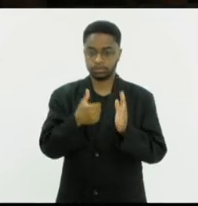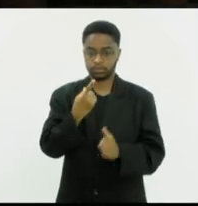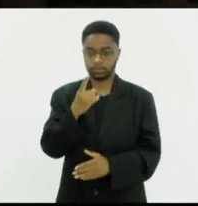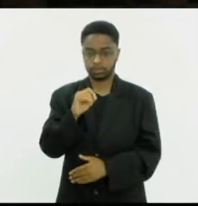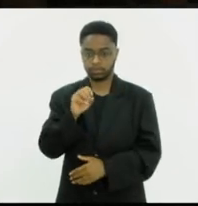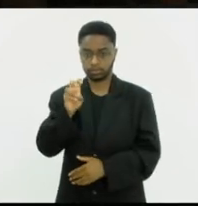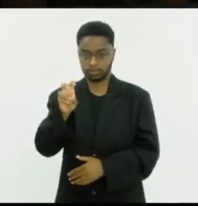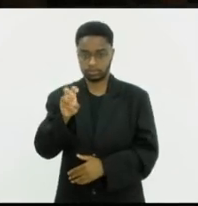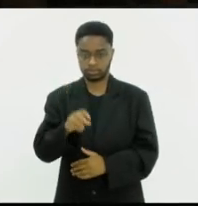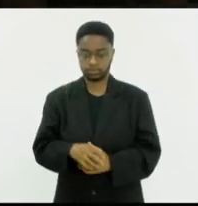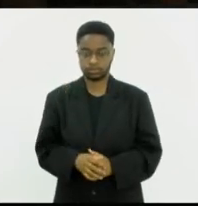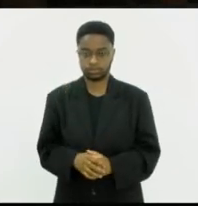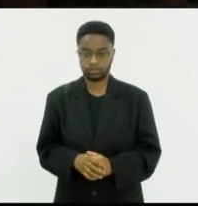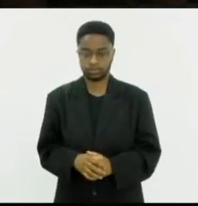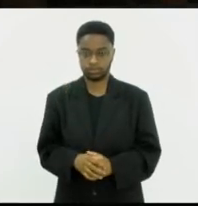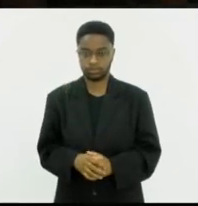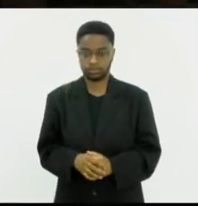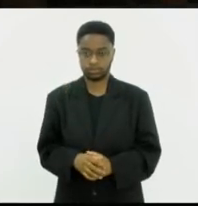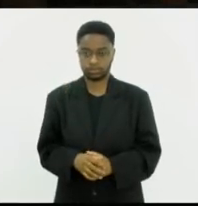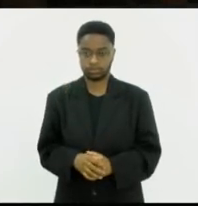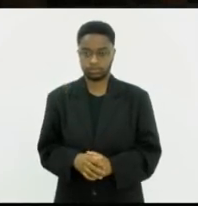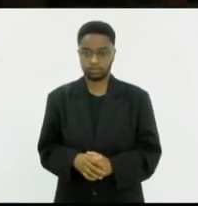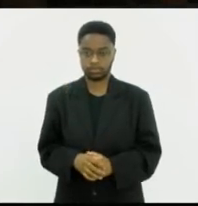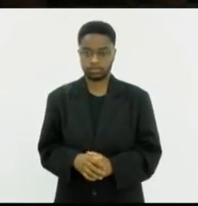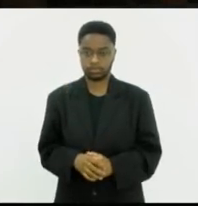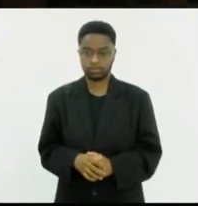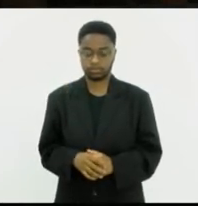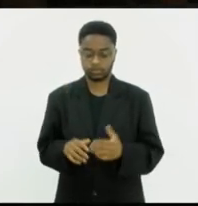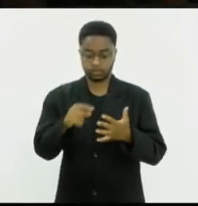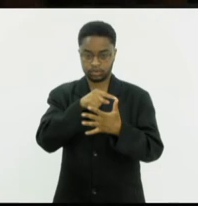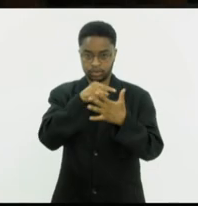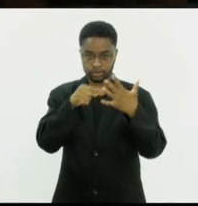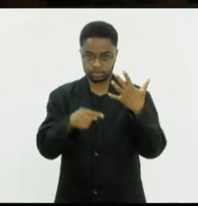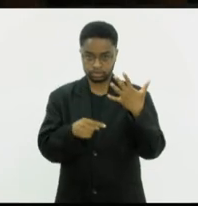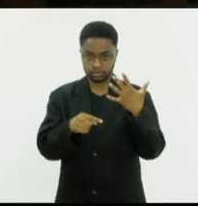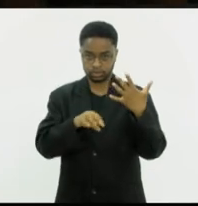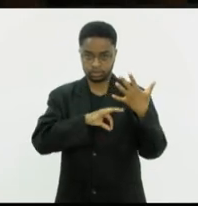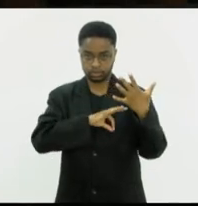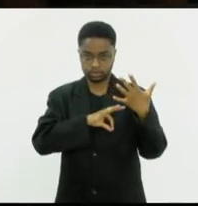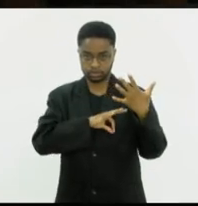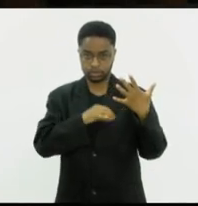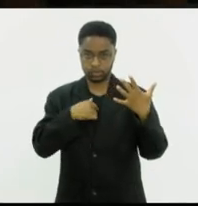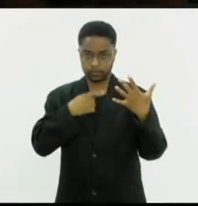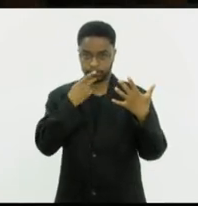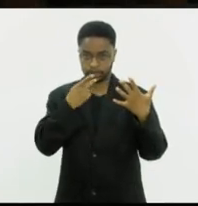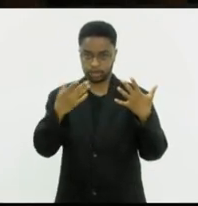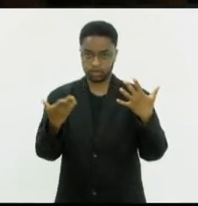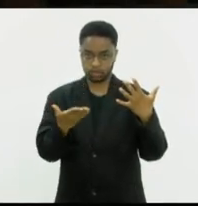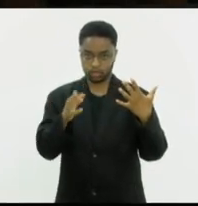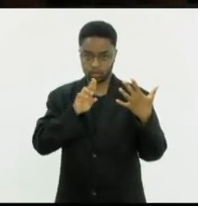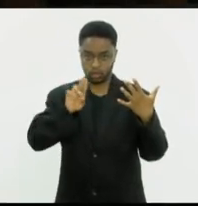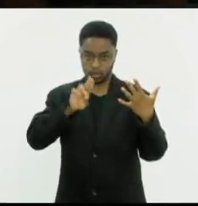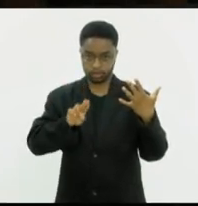105. Senhor presidente, esses 5 policiais militares que eu acabo de nominar